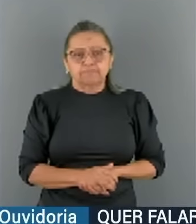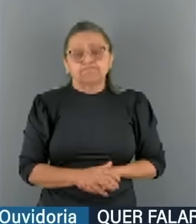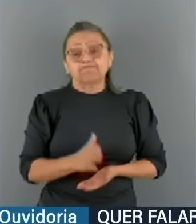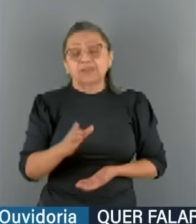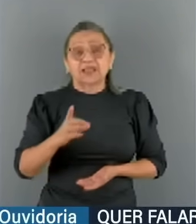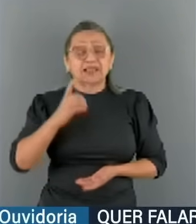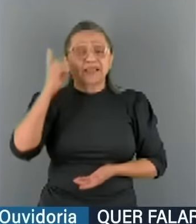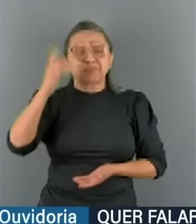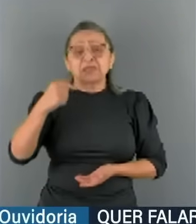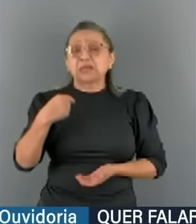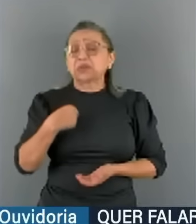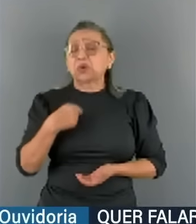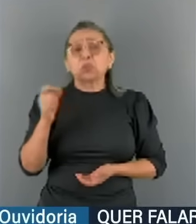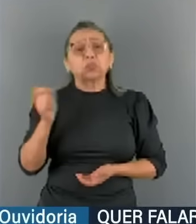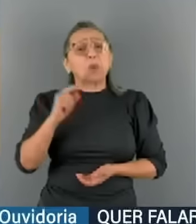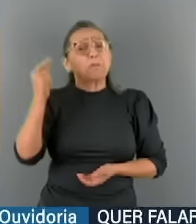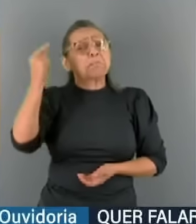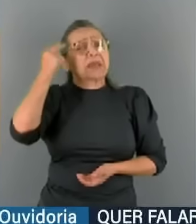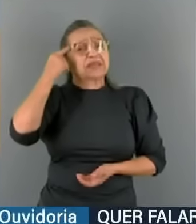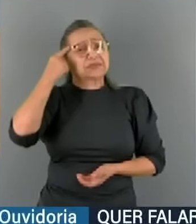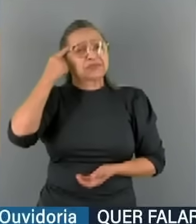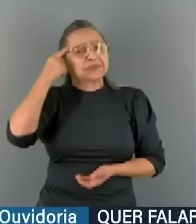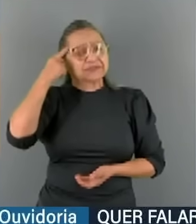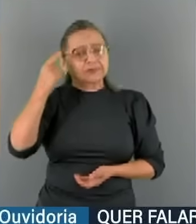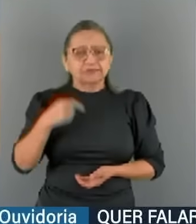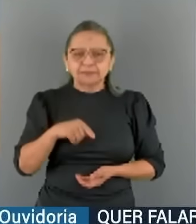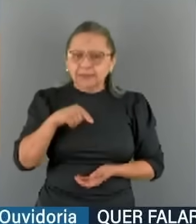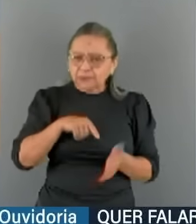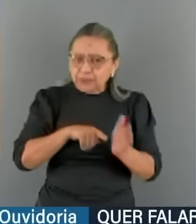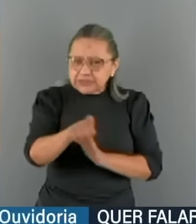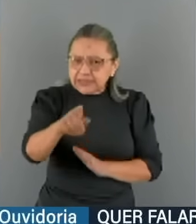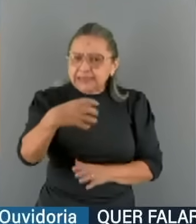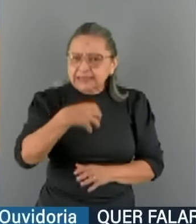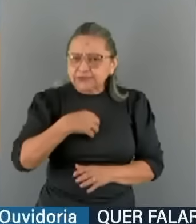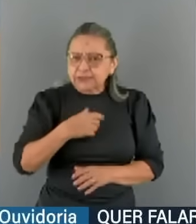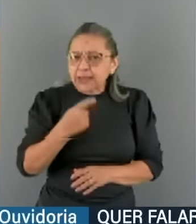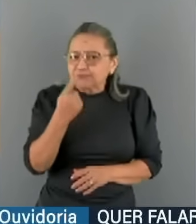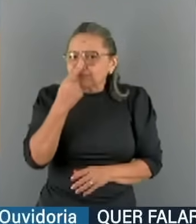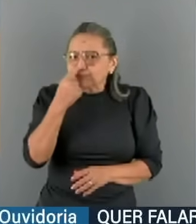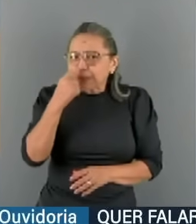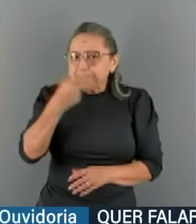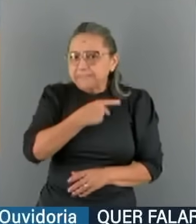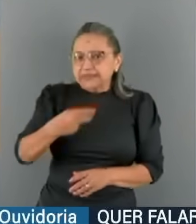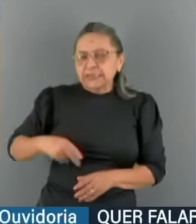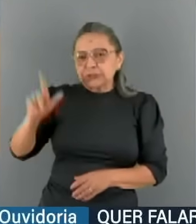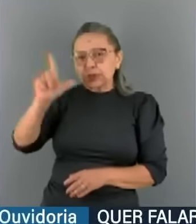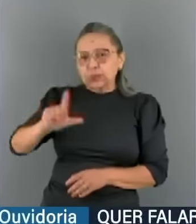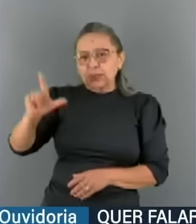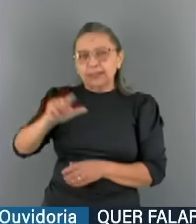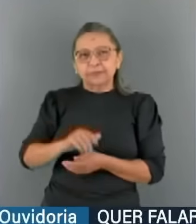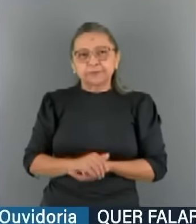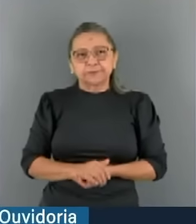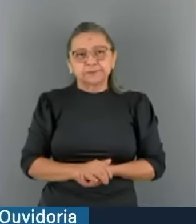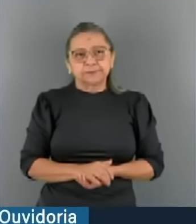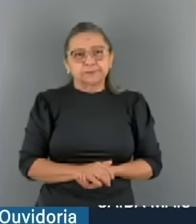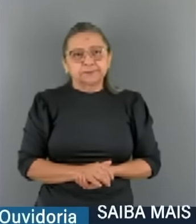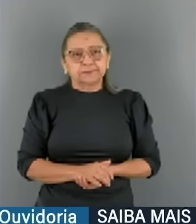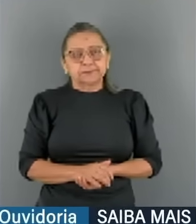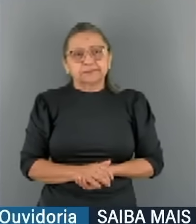Deputado, eu não tenho essa noção, não. O senhor se considera próximo do presidente Lula? General do Lula?